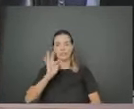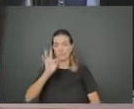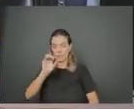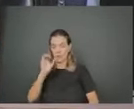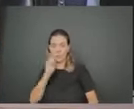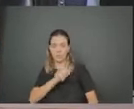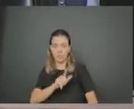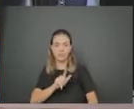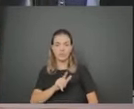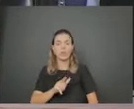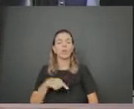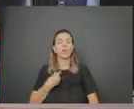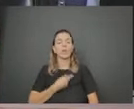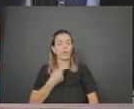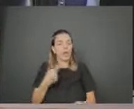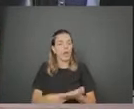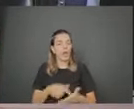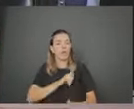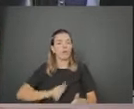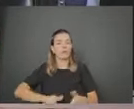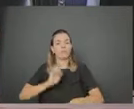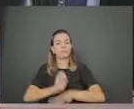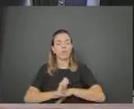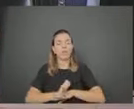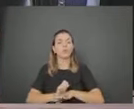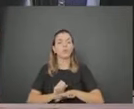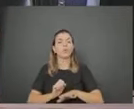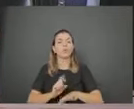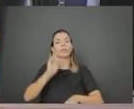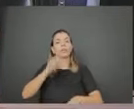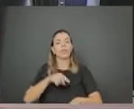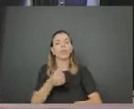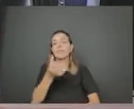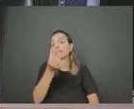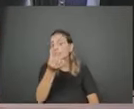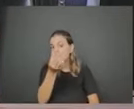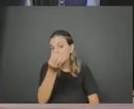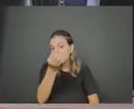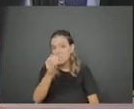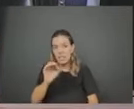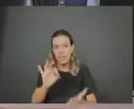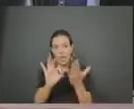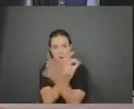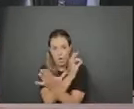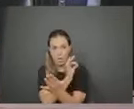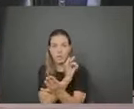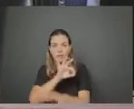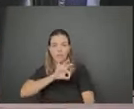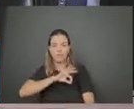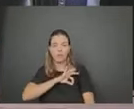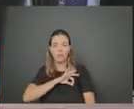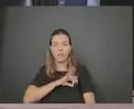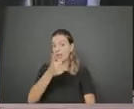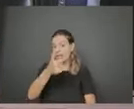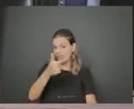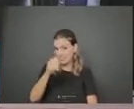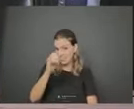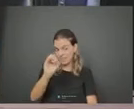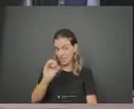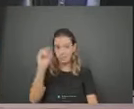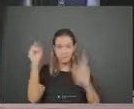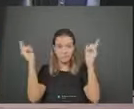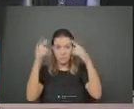que para esses anos sejam contratados 60 oficiais policiais militares e 10 bombeiros. Então, para esse ano, nós